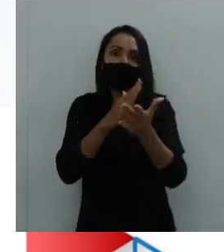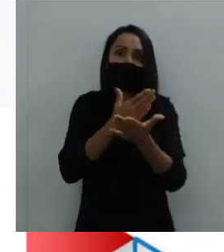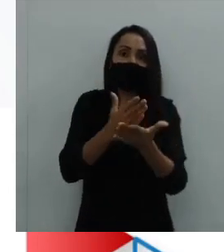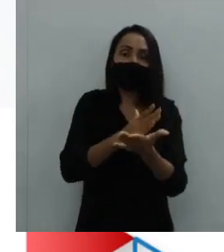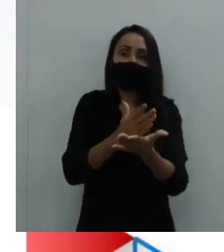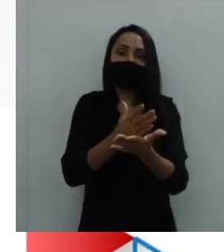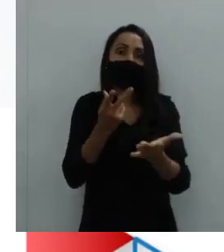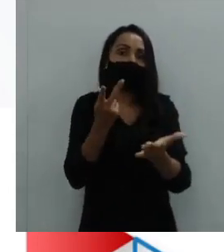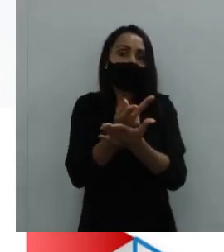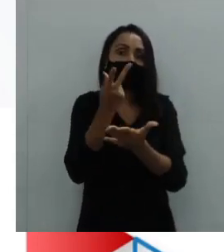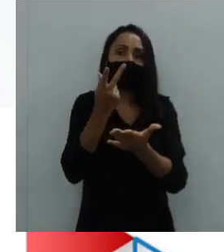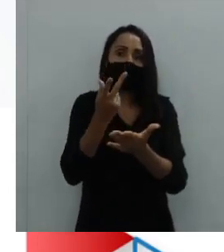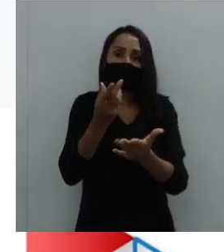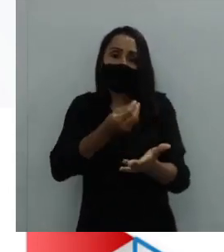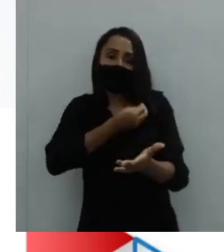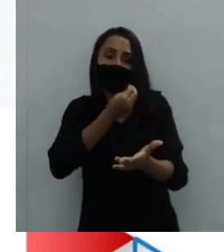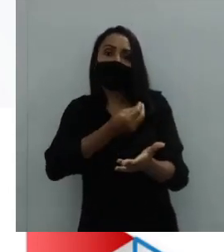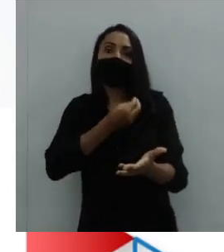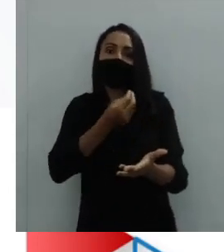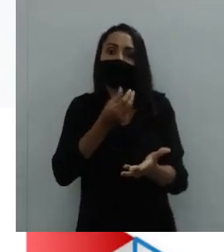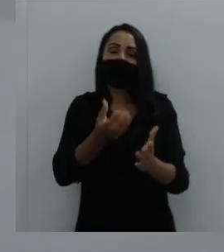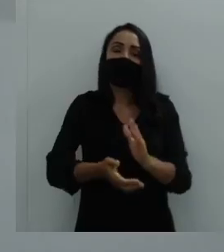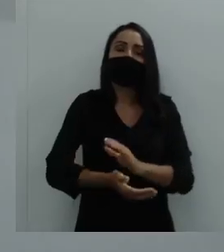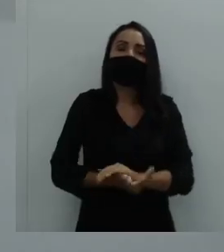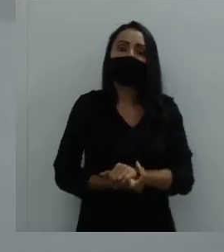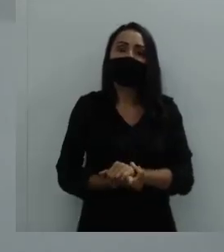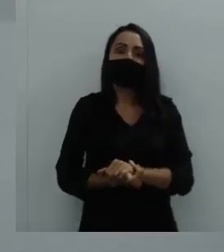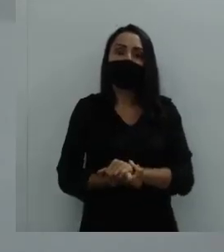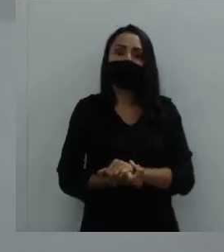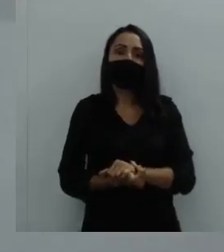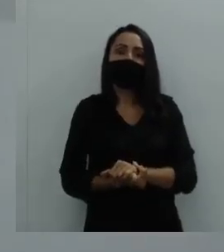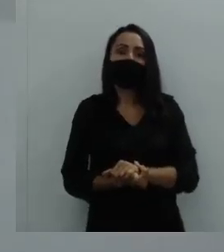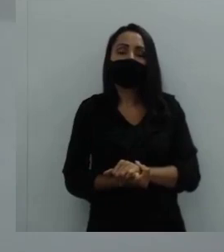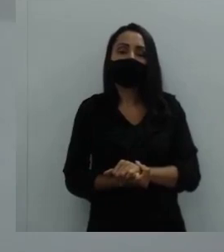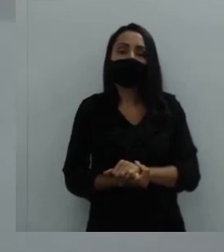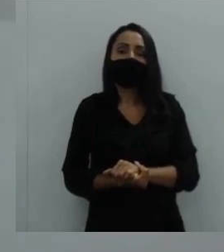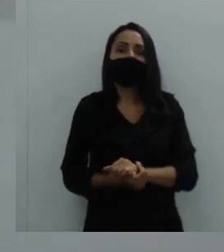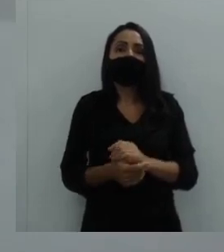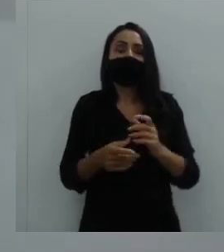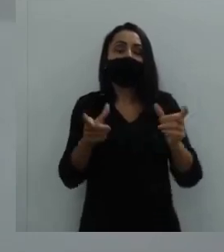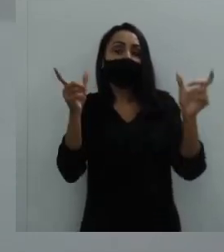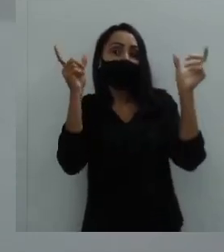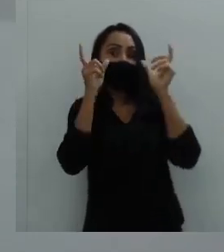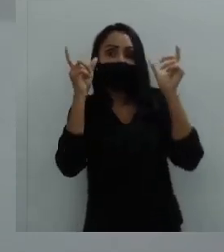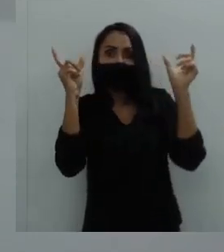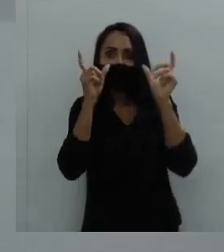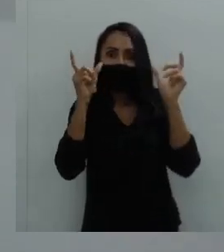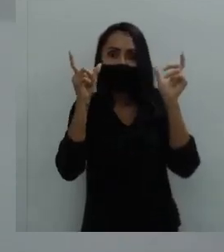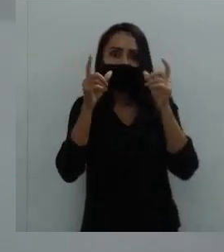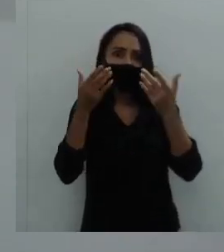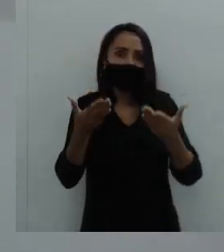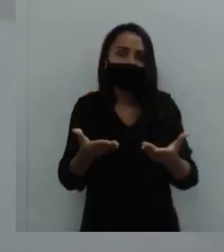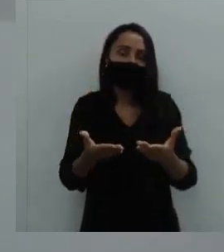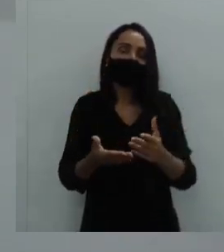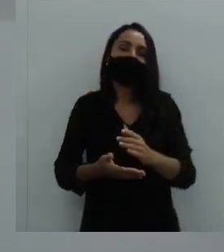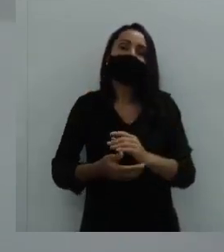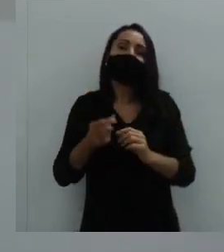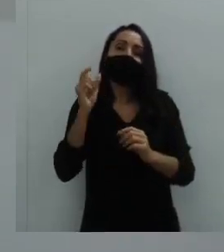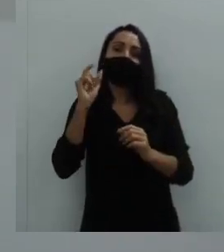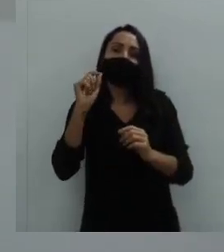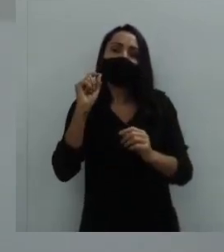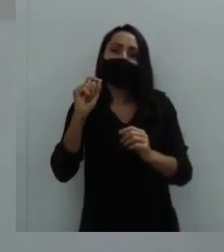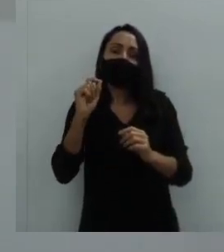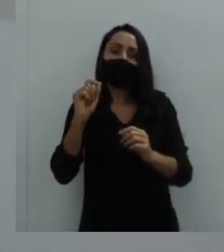acontecer na vida real. Olhando para mim, quando a gente fala alertam, despertam essa questão de que